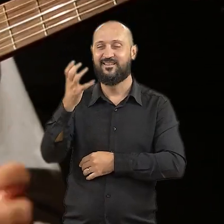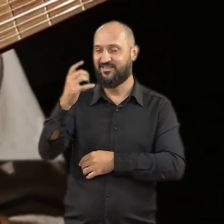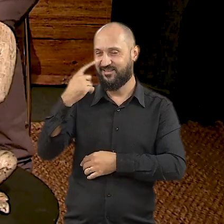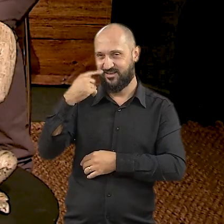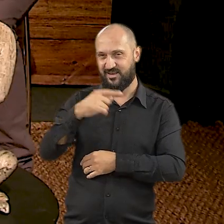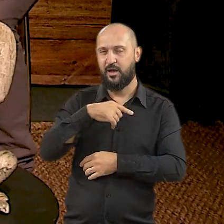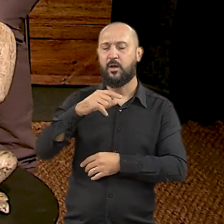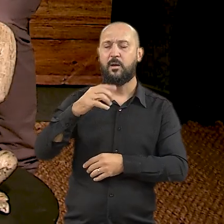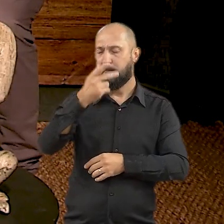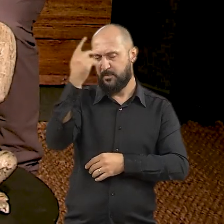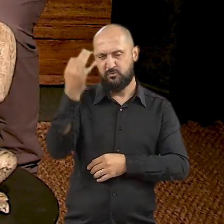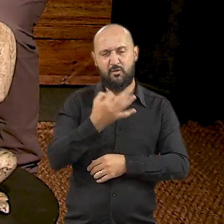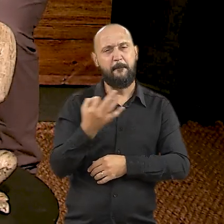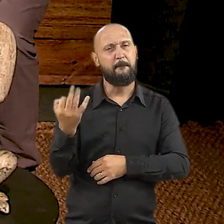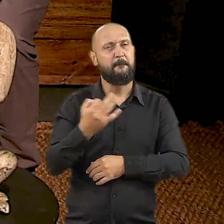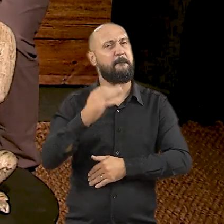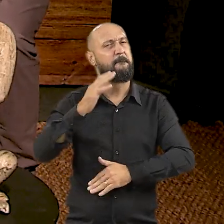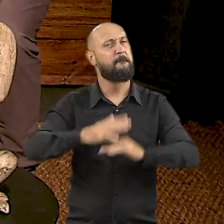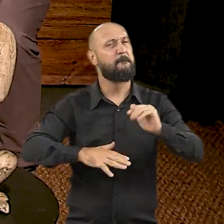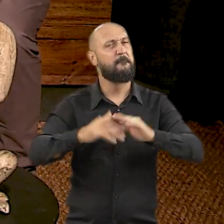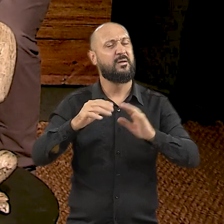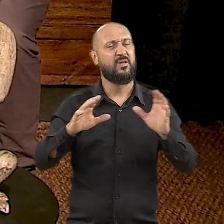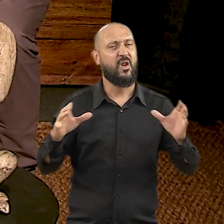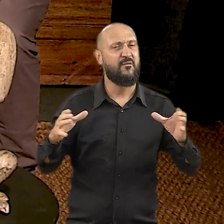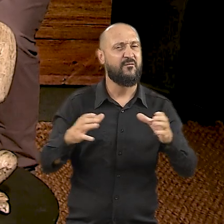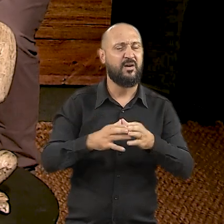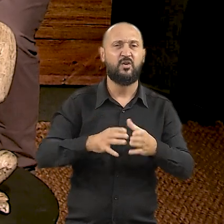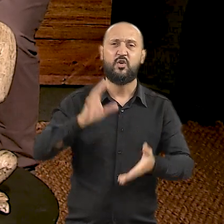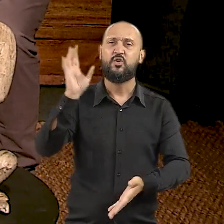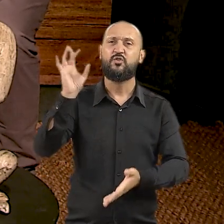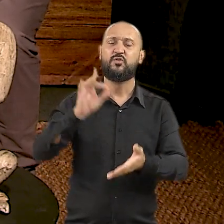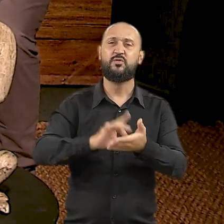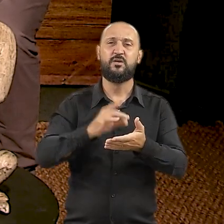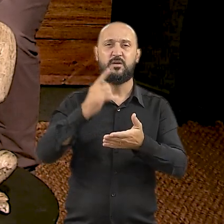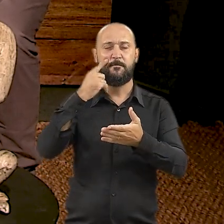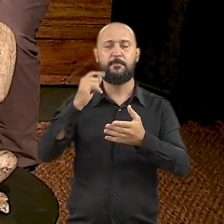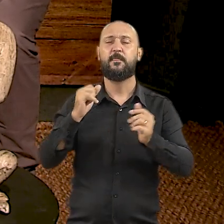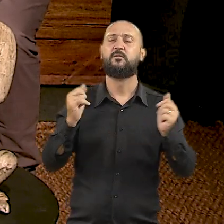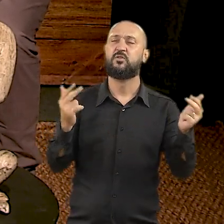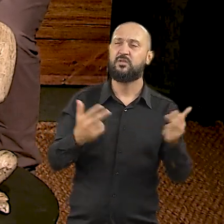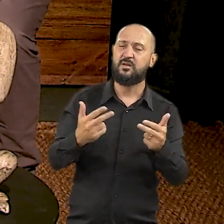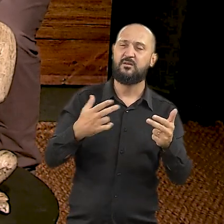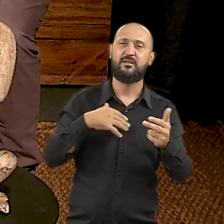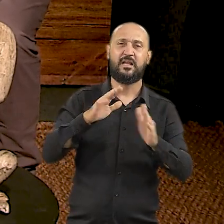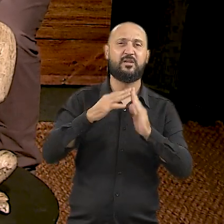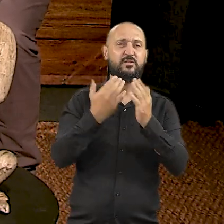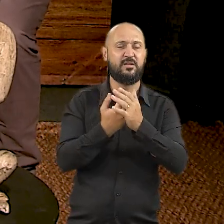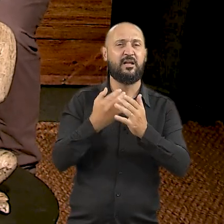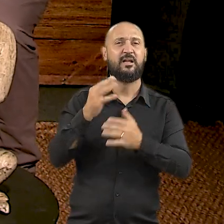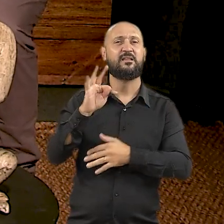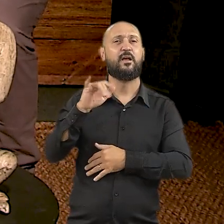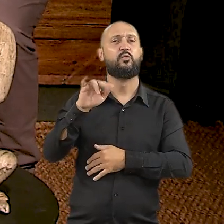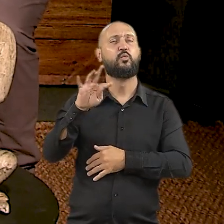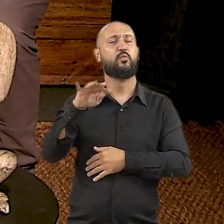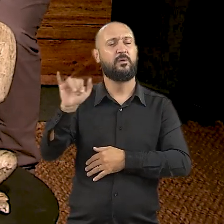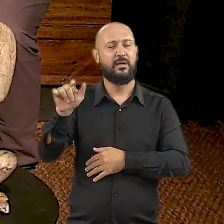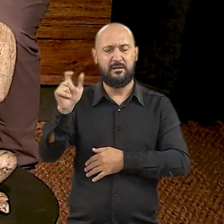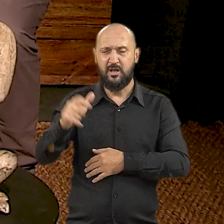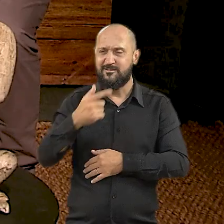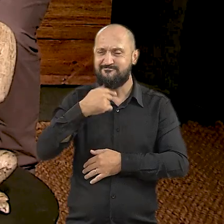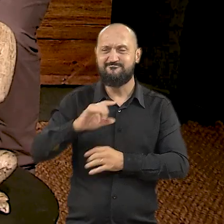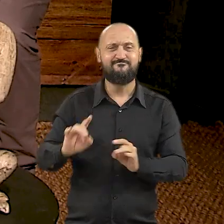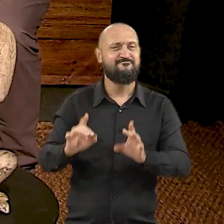é com músicos feras, músicos daquela formação mesmo do Zimbo Trio, daquela escola de Tatuí, os caras